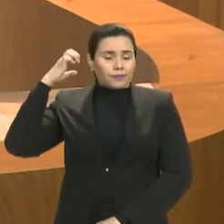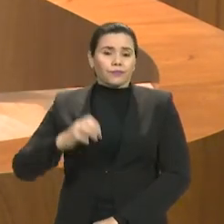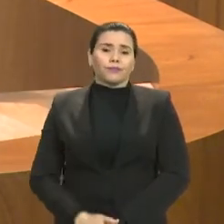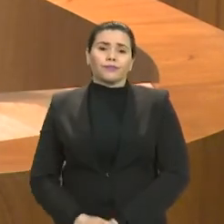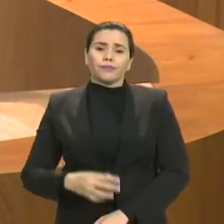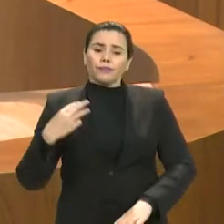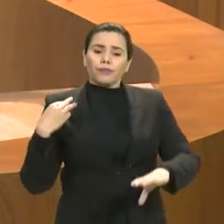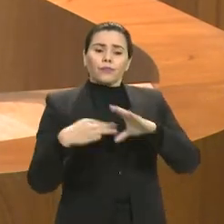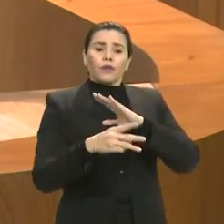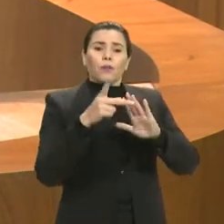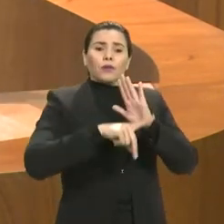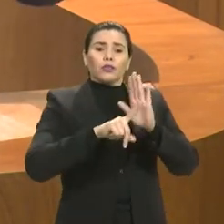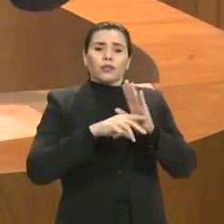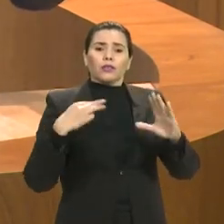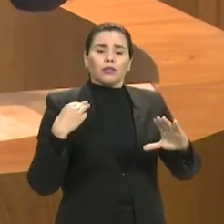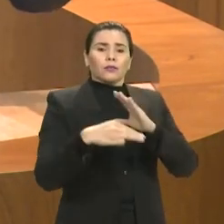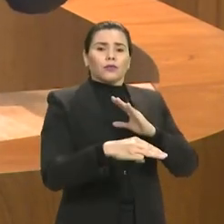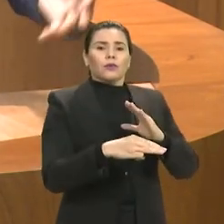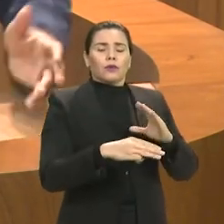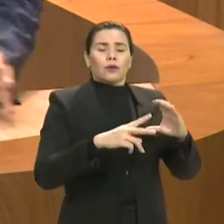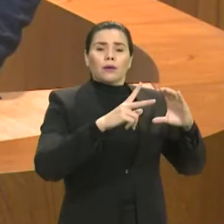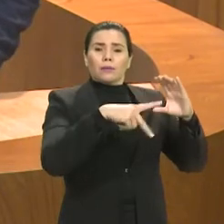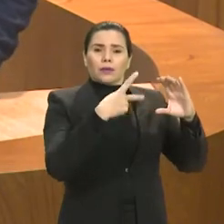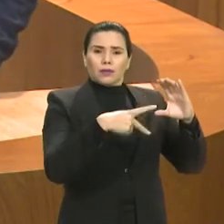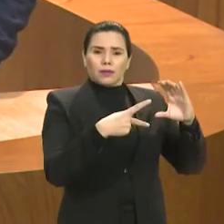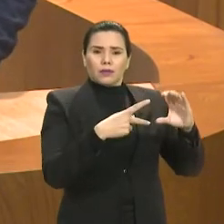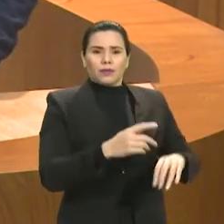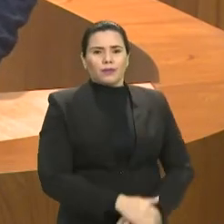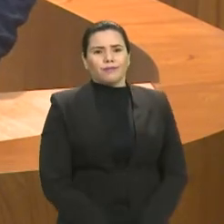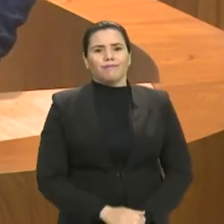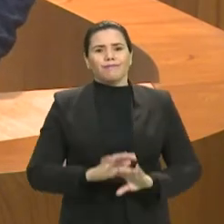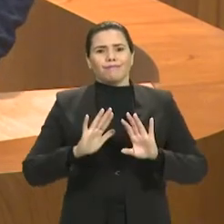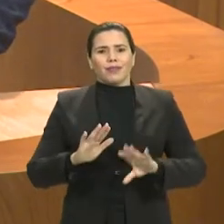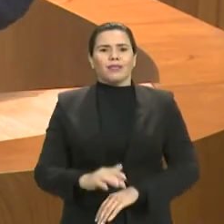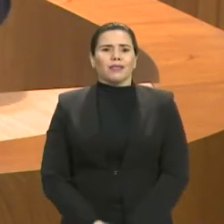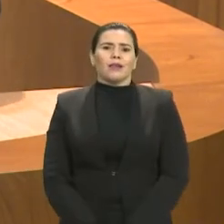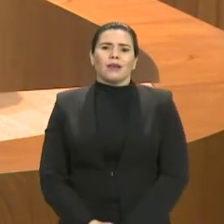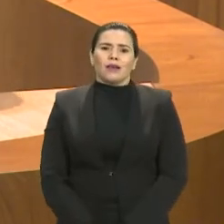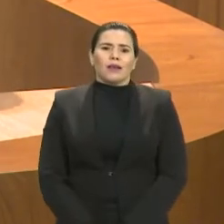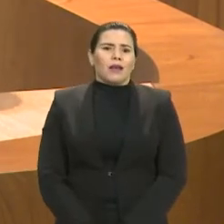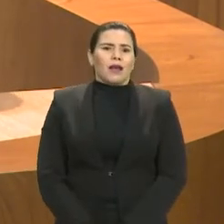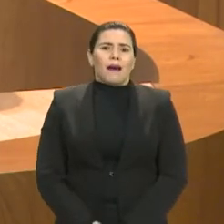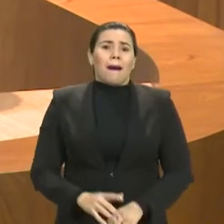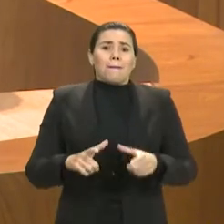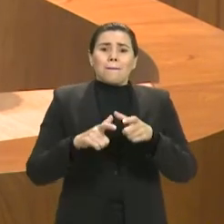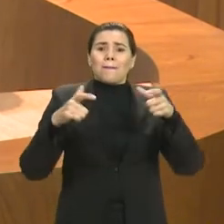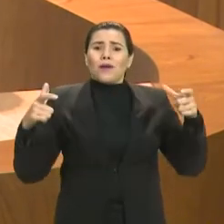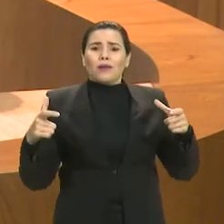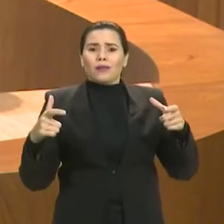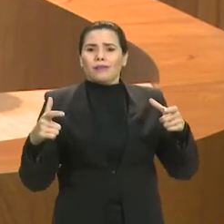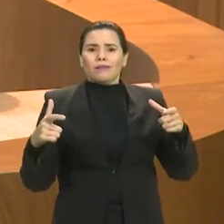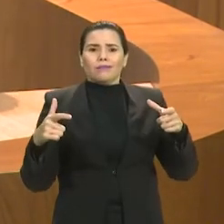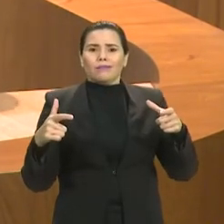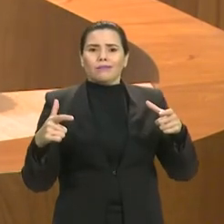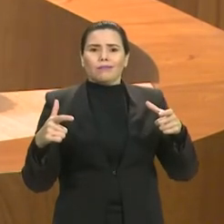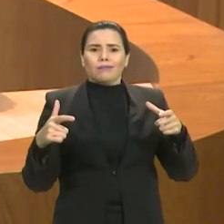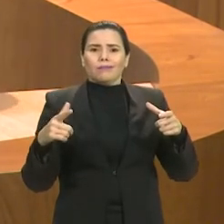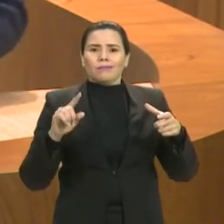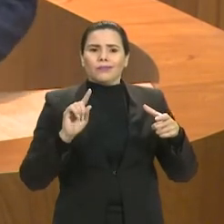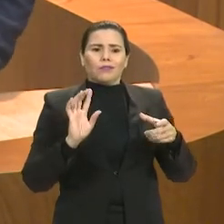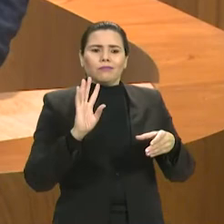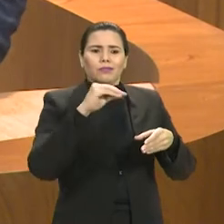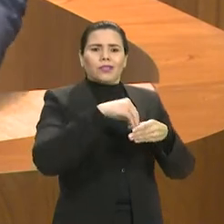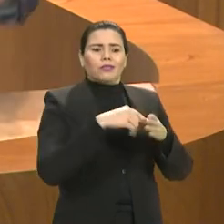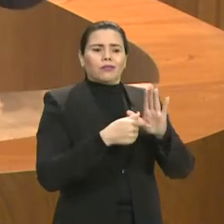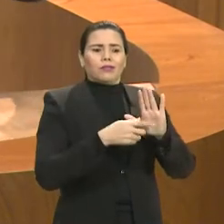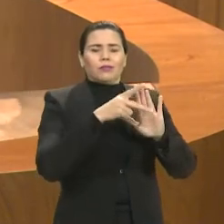aproximadamente 150 professores, deixa de fora mais de 6 mil professores na rede pública municipal, e a cobrança também ao prefeito Eduardo Bright, que eu